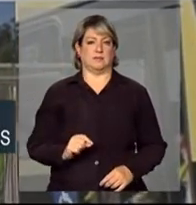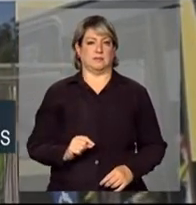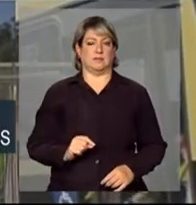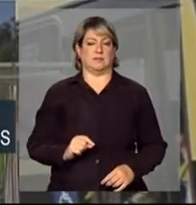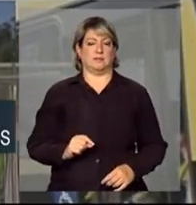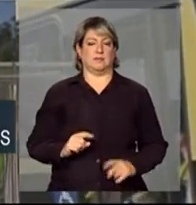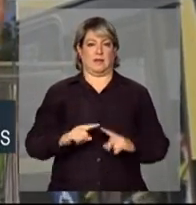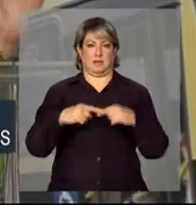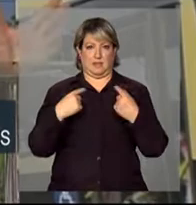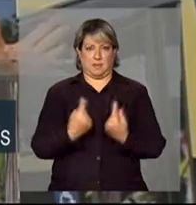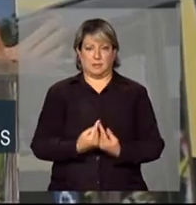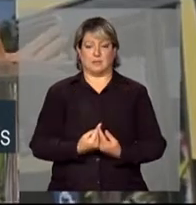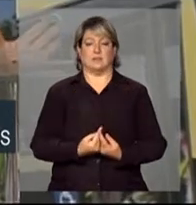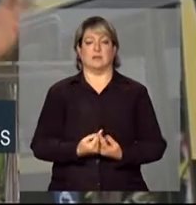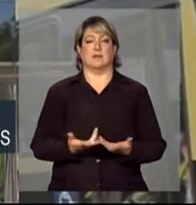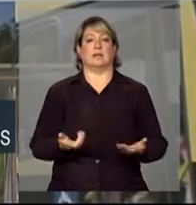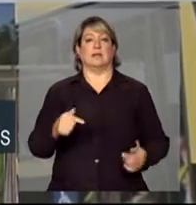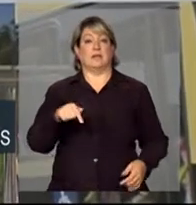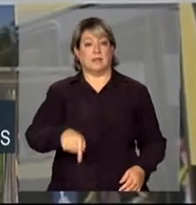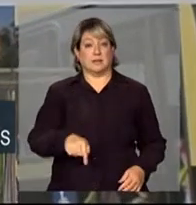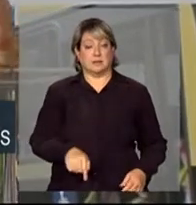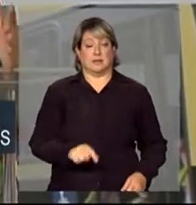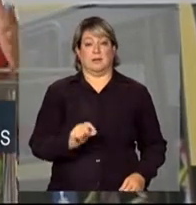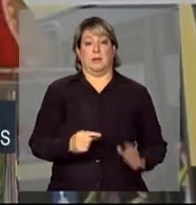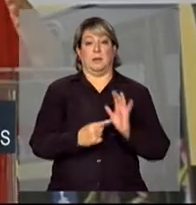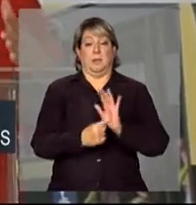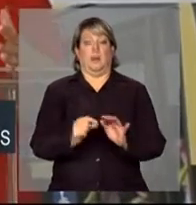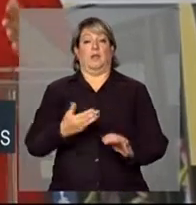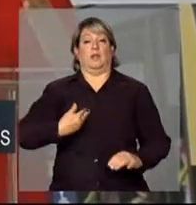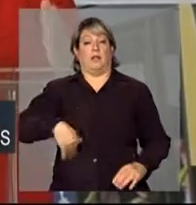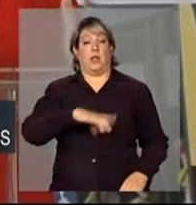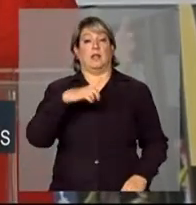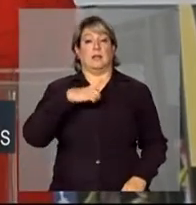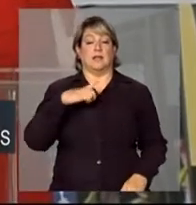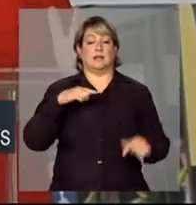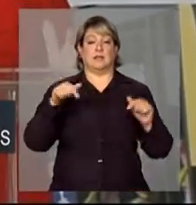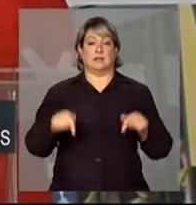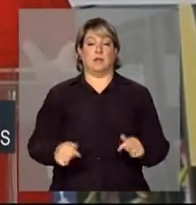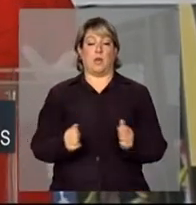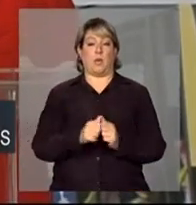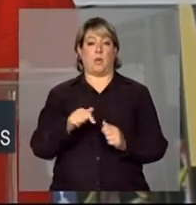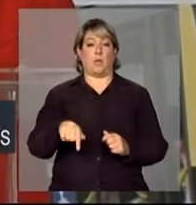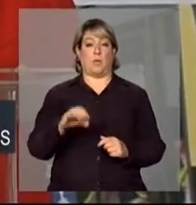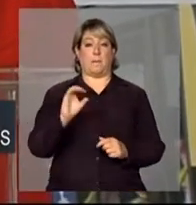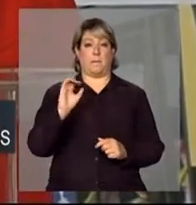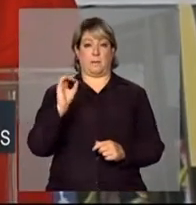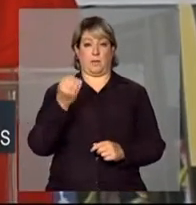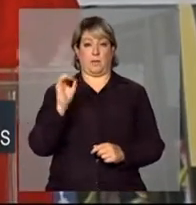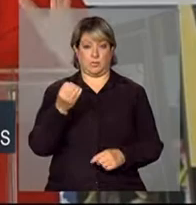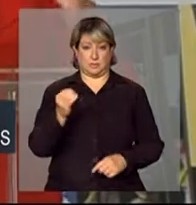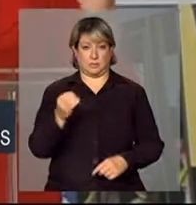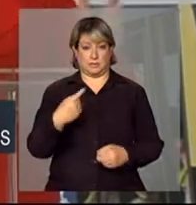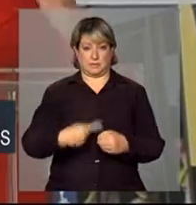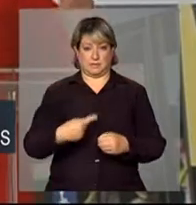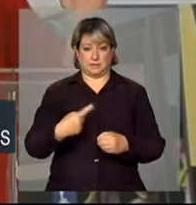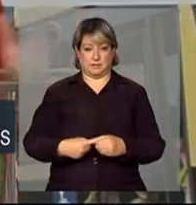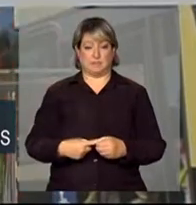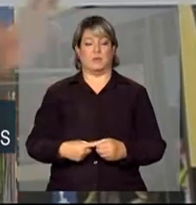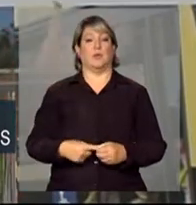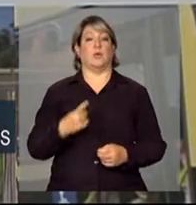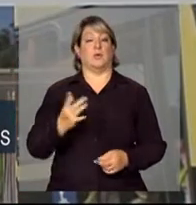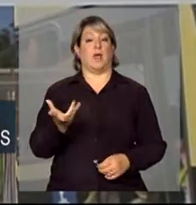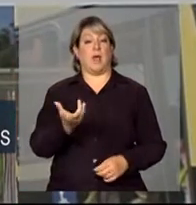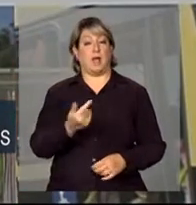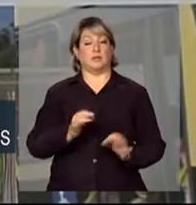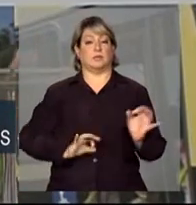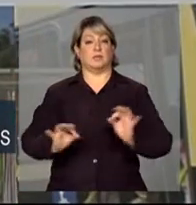no outro evento, evidenciando que nós temos também aqui com Porto Alegre um grande projeto